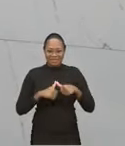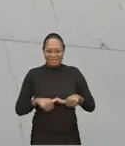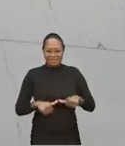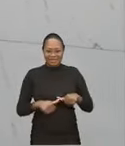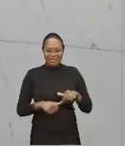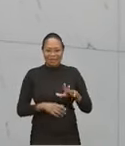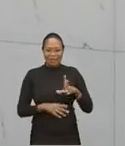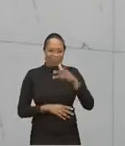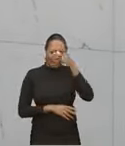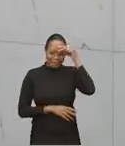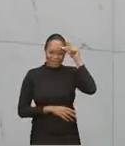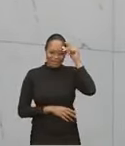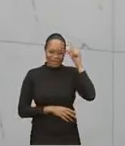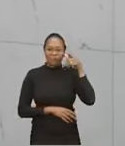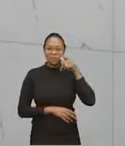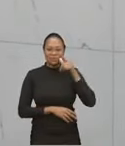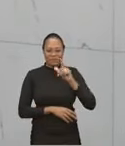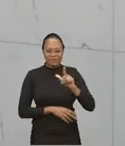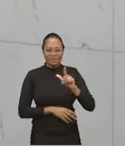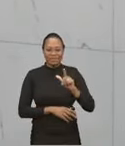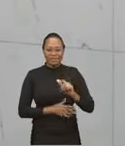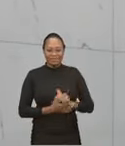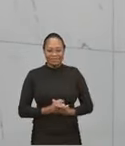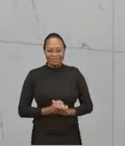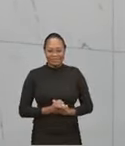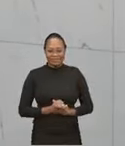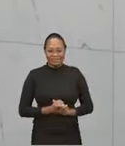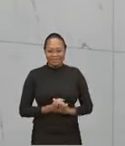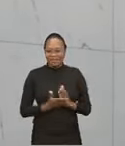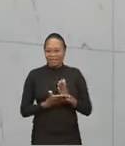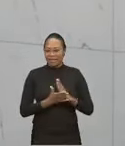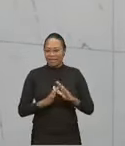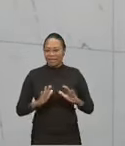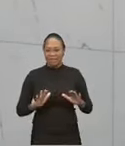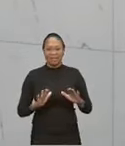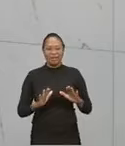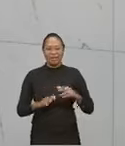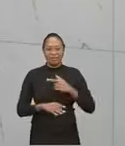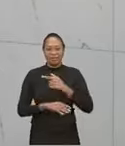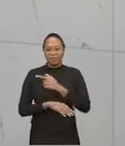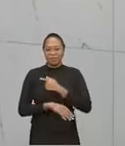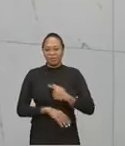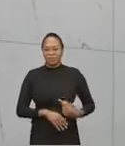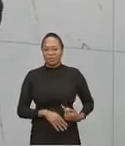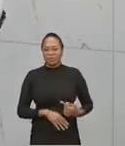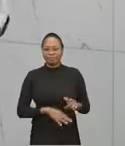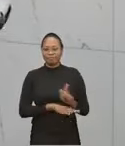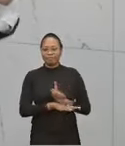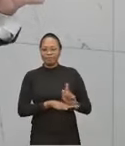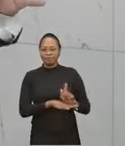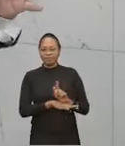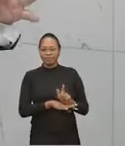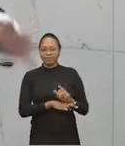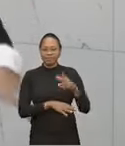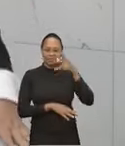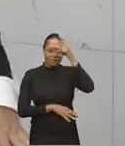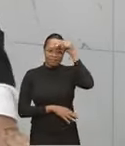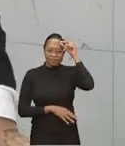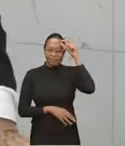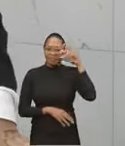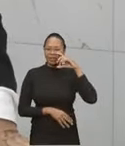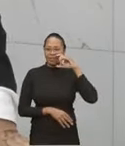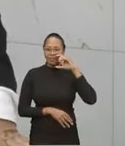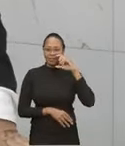que o prefeito vai conseguir resolver, professor Acádia. Mas acabou, o governo de Arinaldo acabou. As duas grandes obras